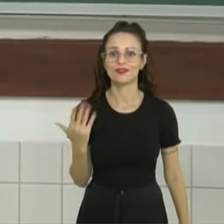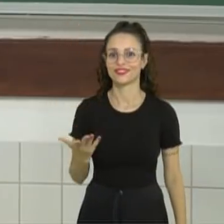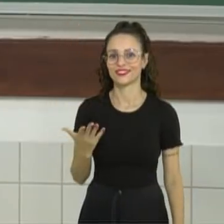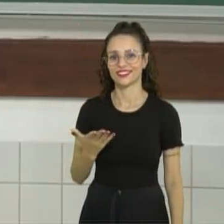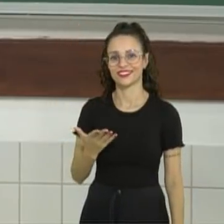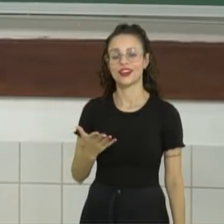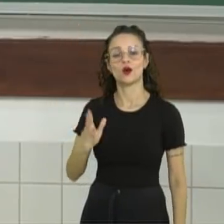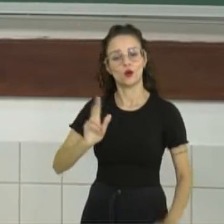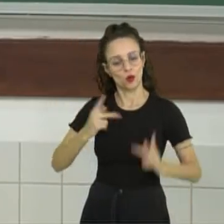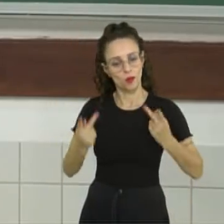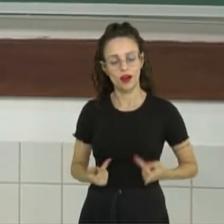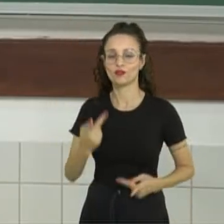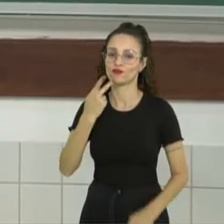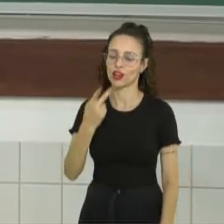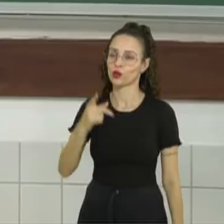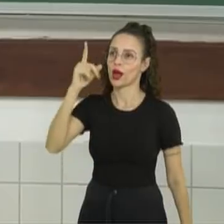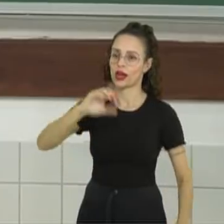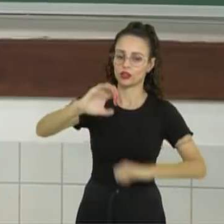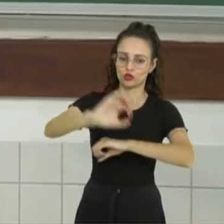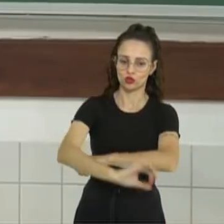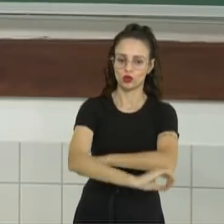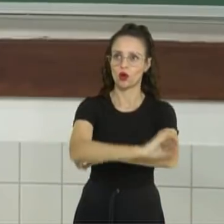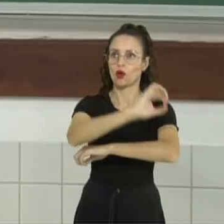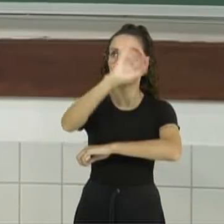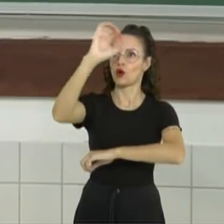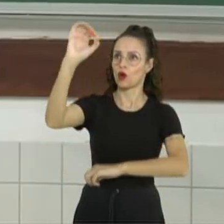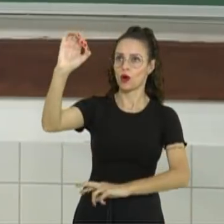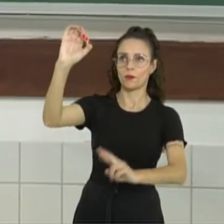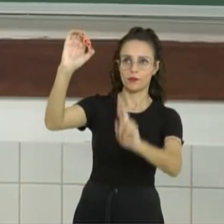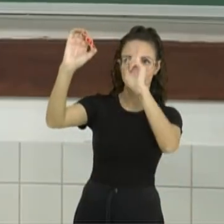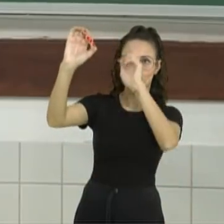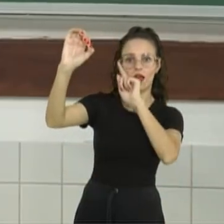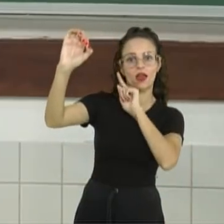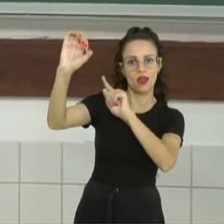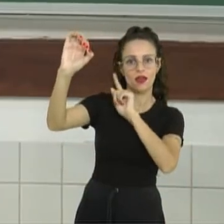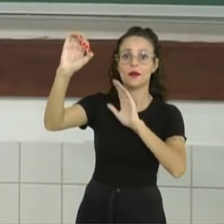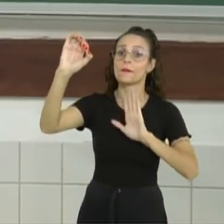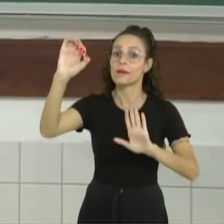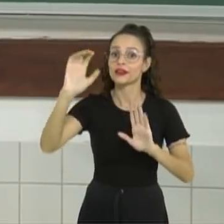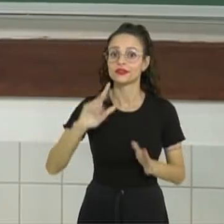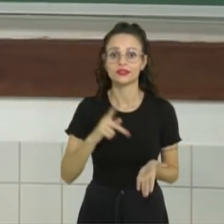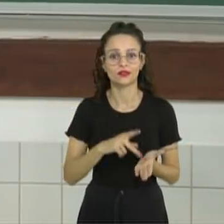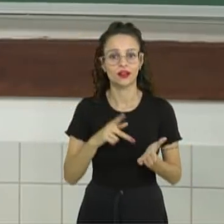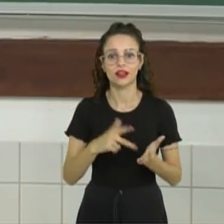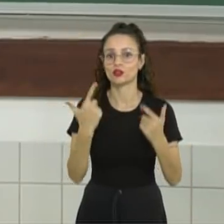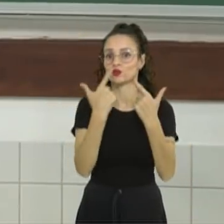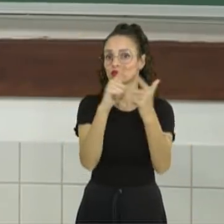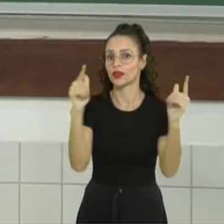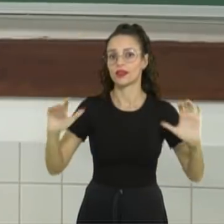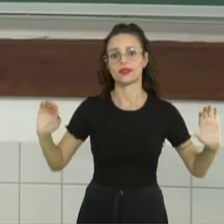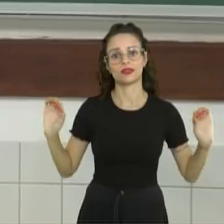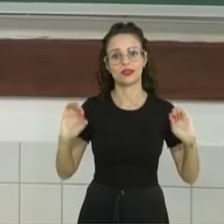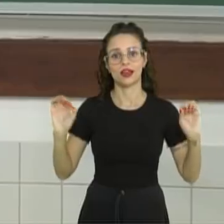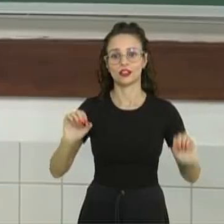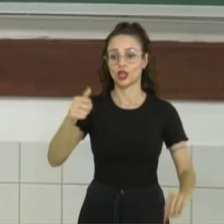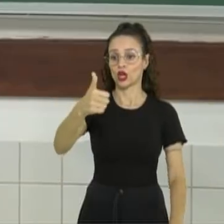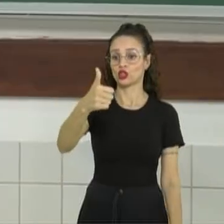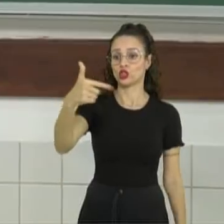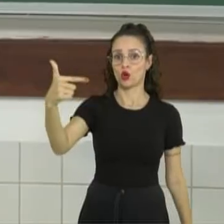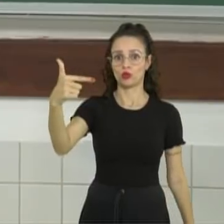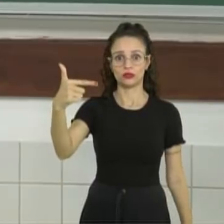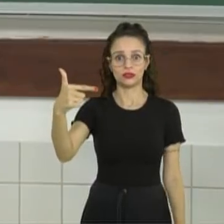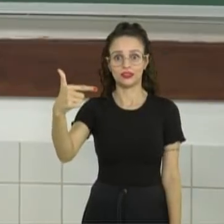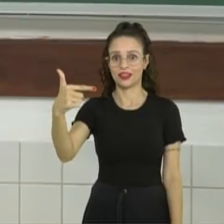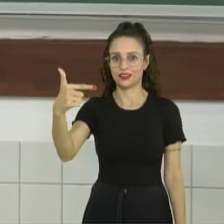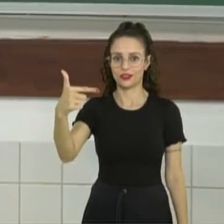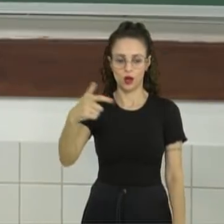estabeleceu que o sol no meio-dia seria uma ideia próxima ao meio-dia. Mas, na verdade, não existe nada, o 12, o meio-dia,